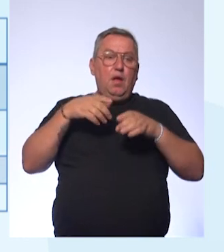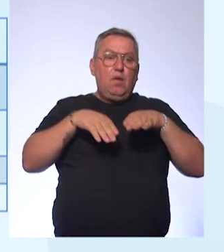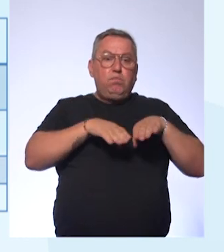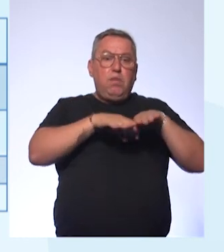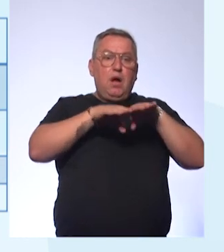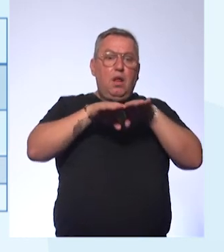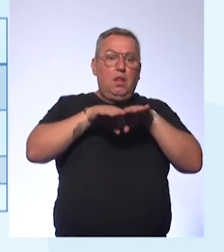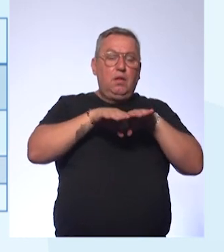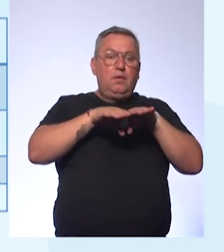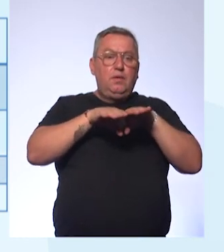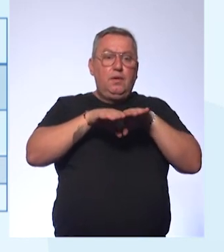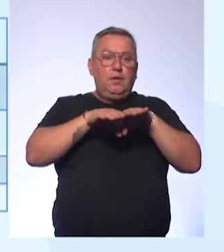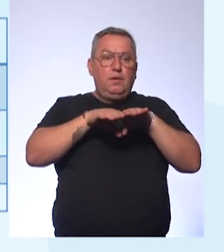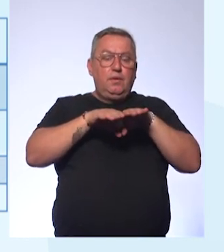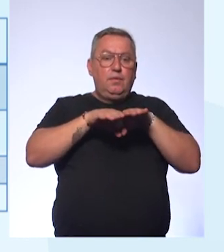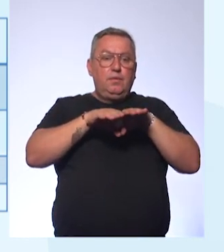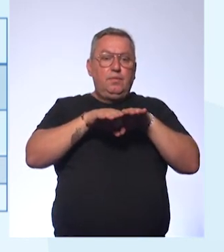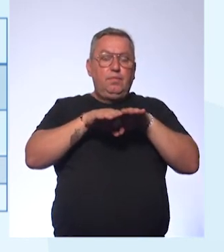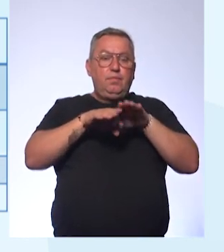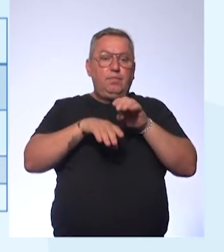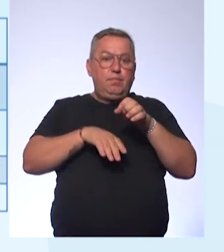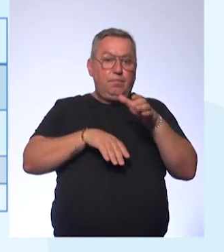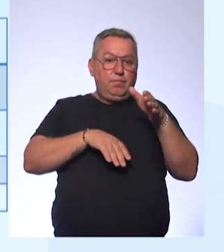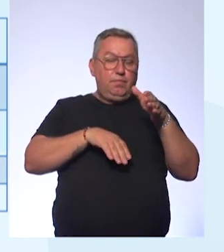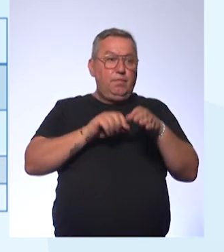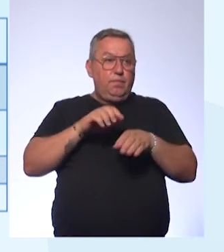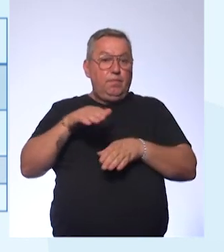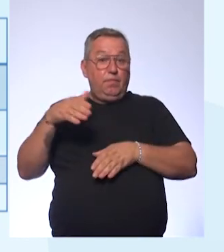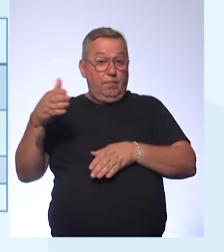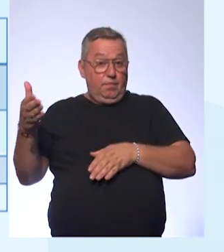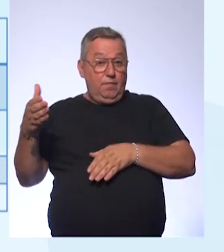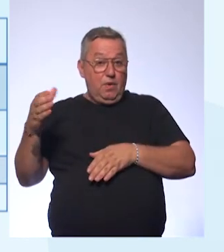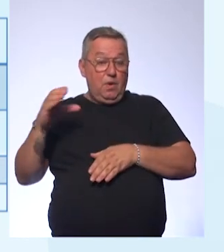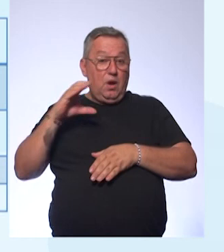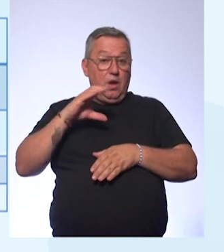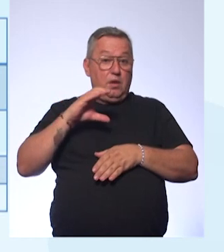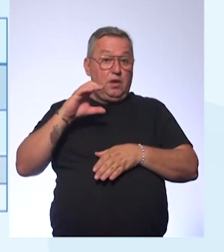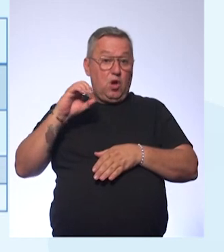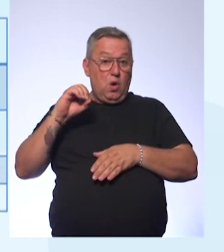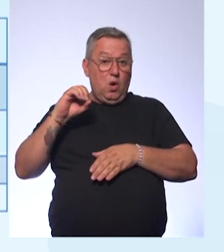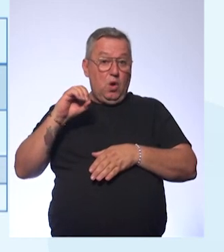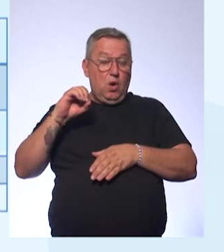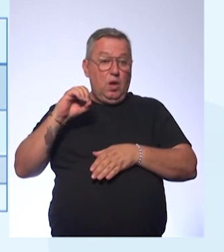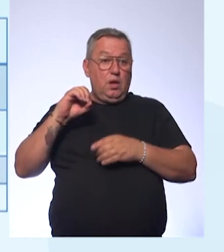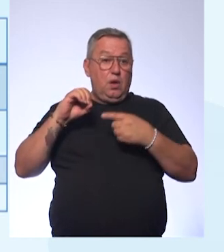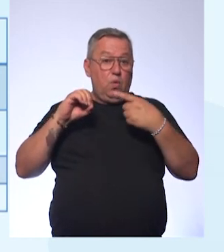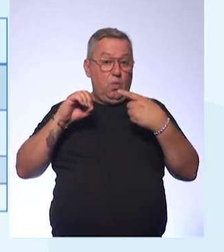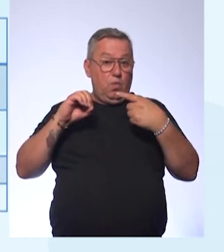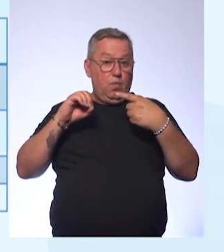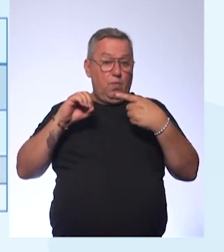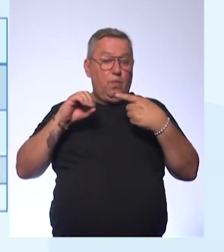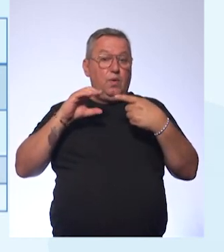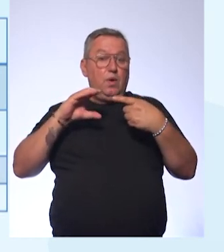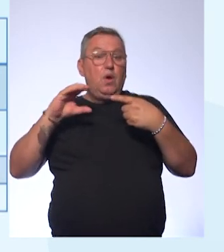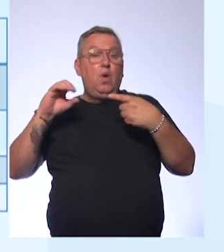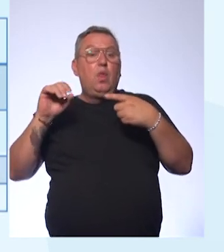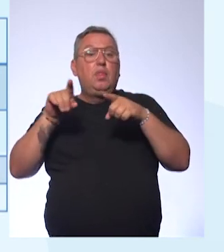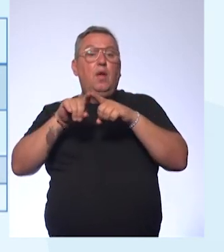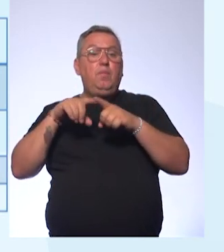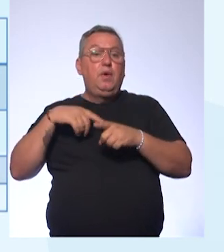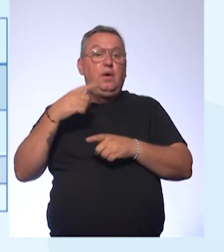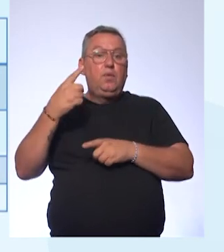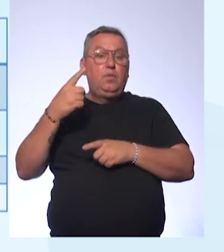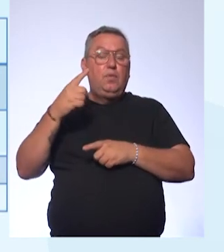balanceado. Do lado de cá eu vou ter carbono, eu tenho 1, aqui também carbono eu tenho 1.